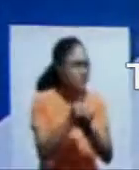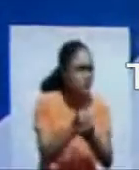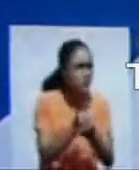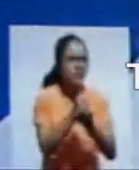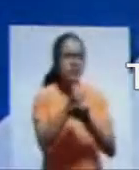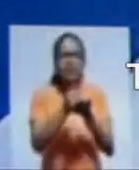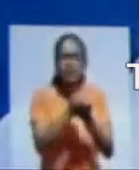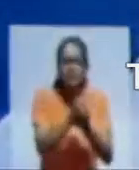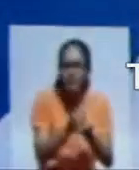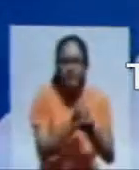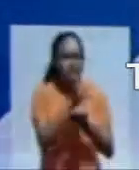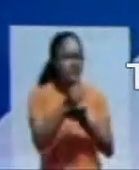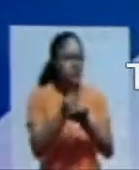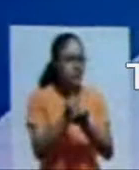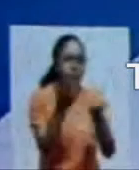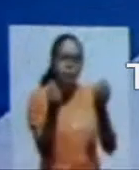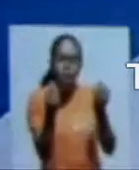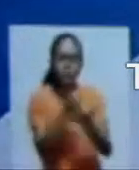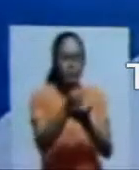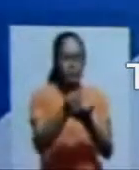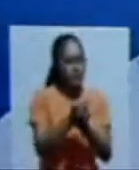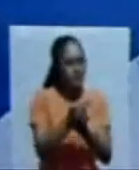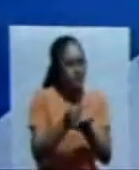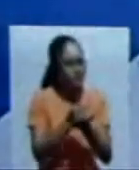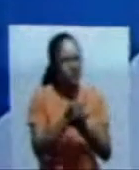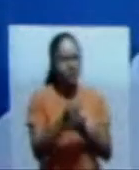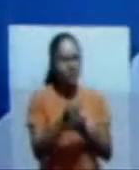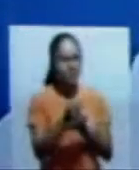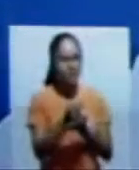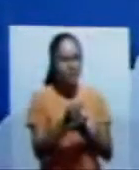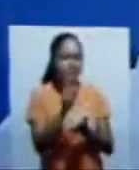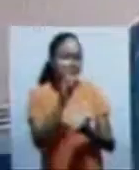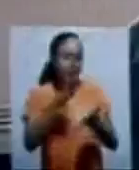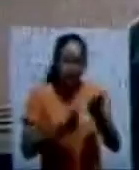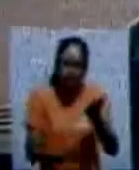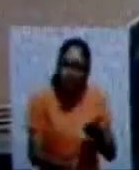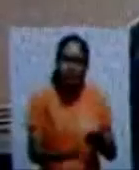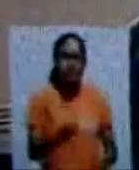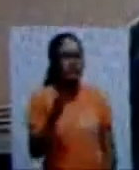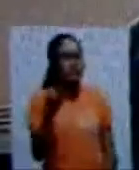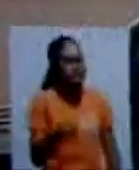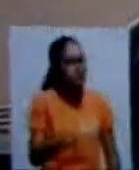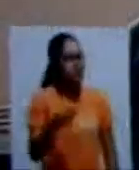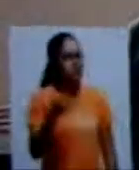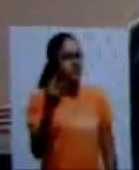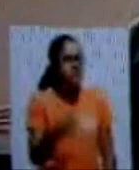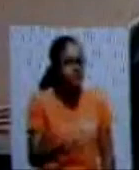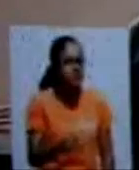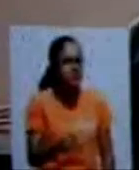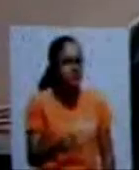Nessa hora, é o suspiro da alma que diz: Jesus, Jesus,